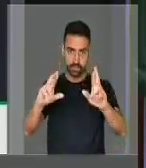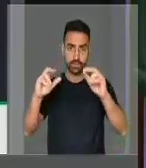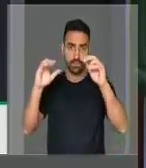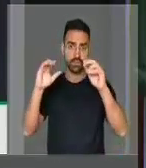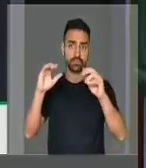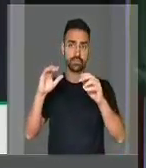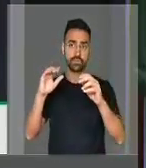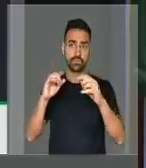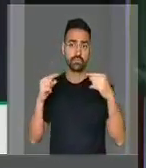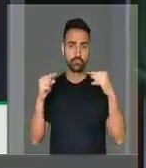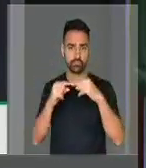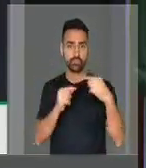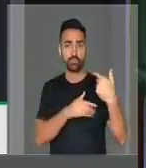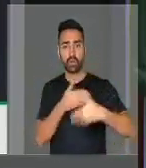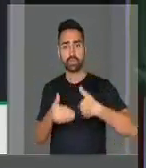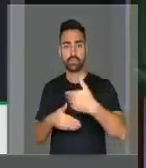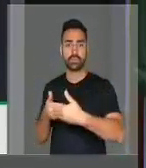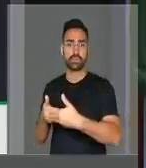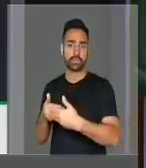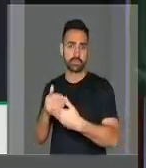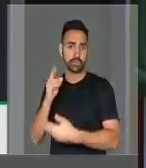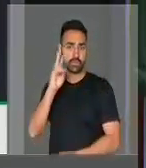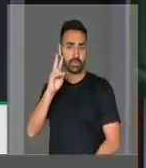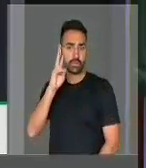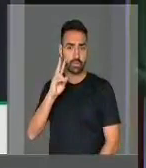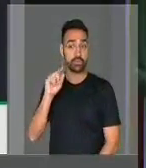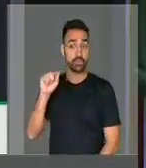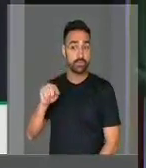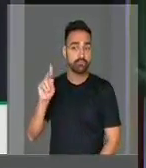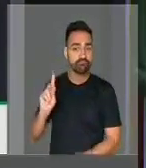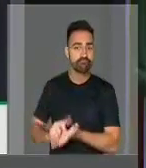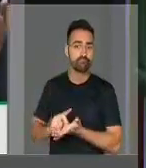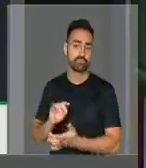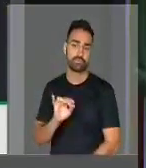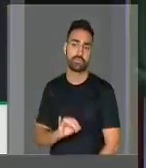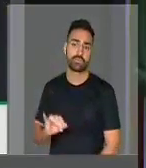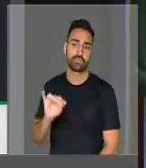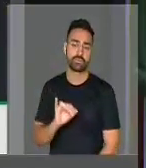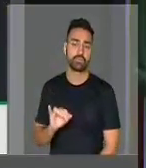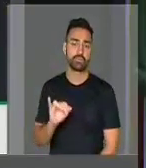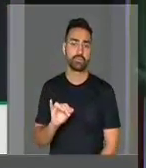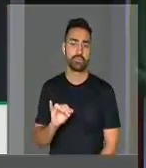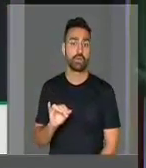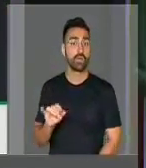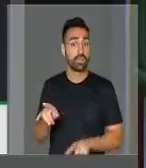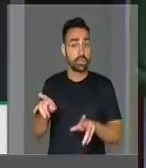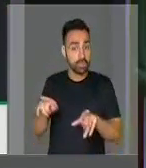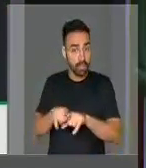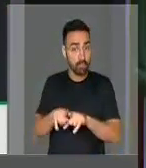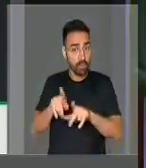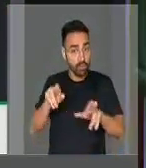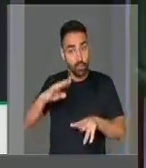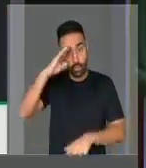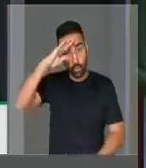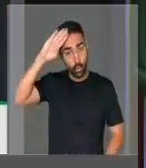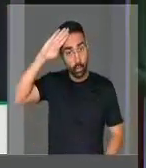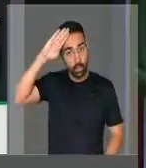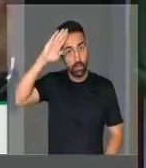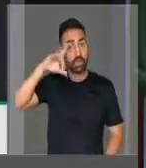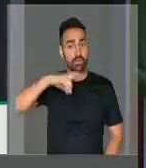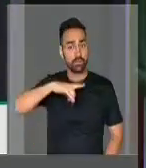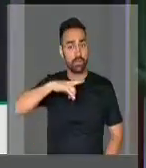por aquele processo histórico. Isso é absolutamente importante. Assim como o povo cubano tem uma consciência